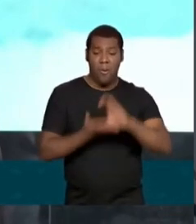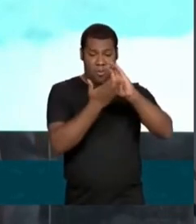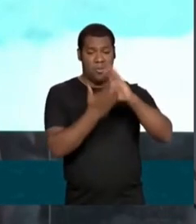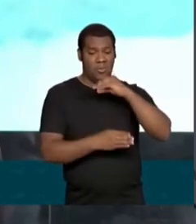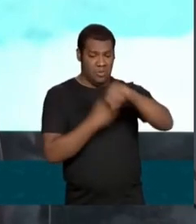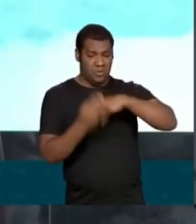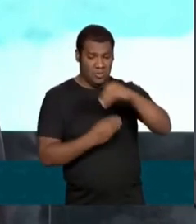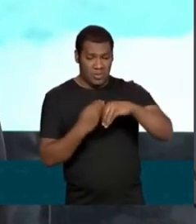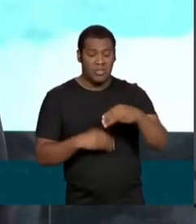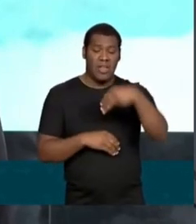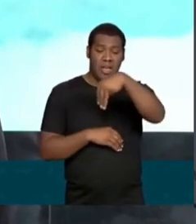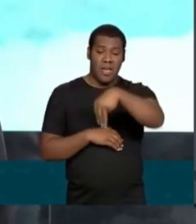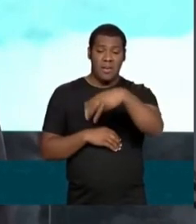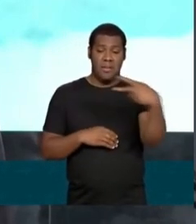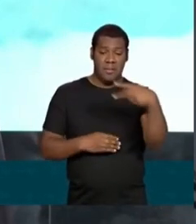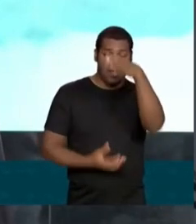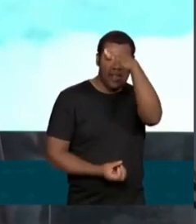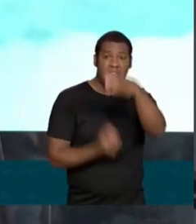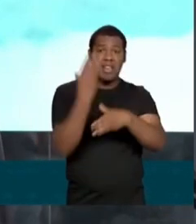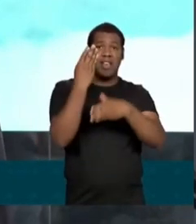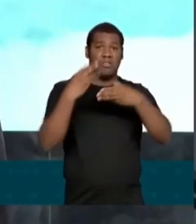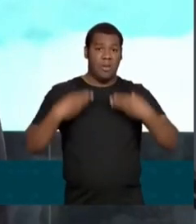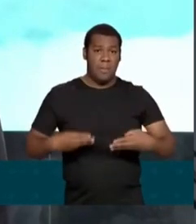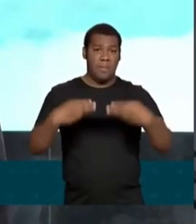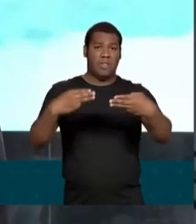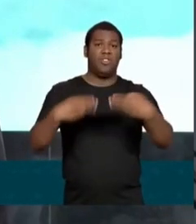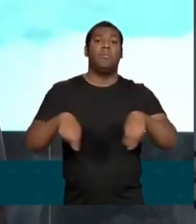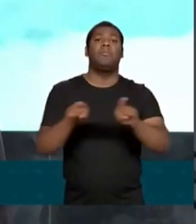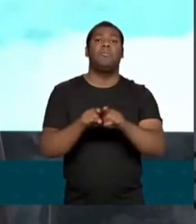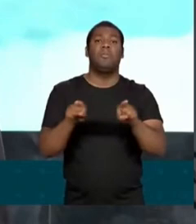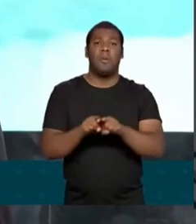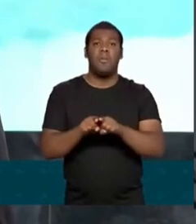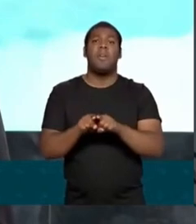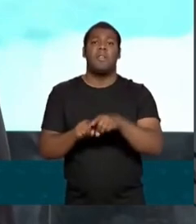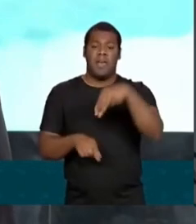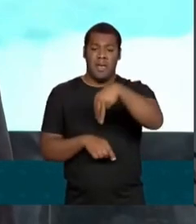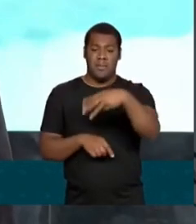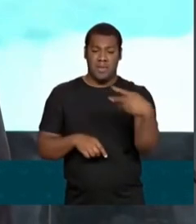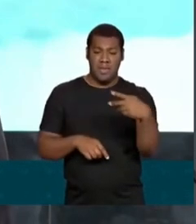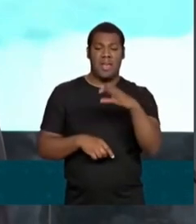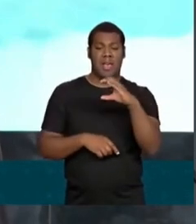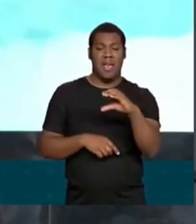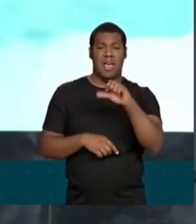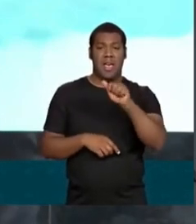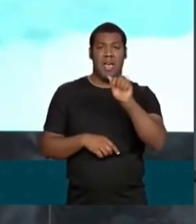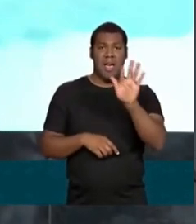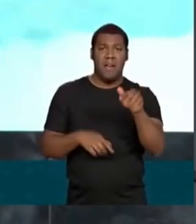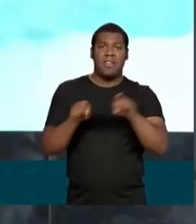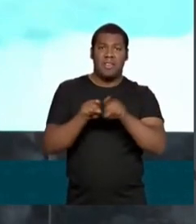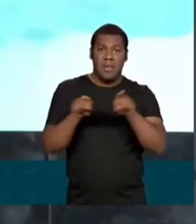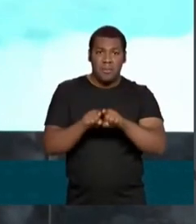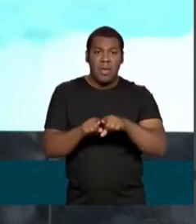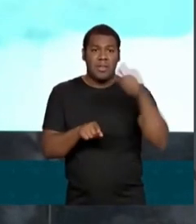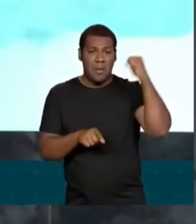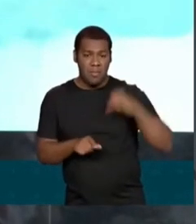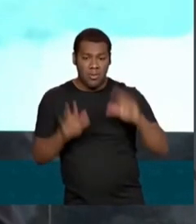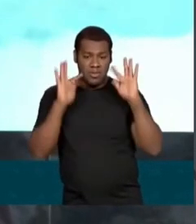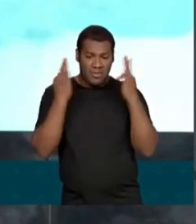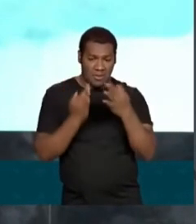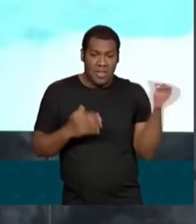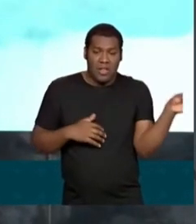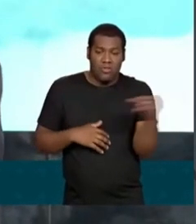mista eh da MP de criação dos Ministérios da MP do caf do novo Bolsa Família e do Novo minha casa minha